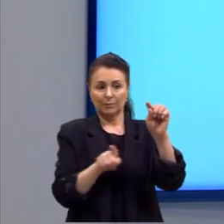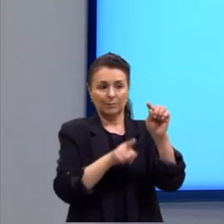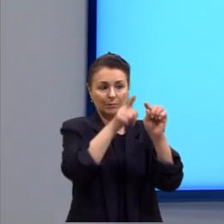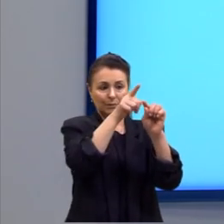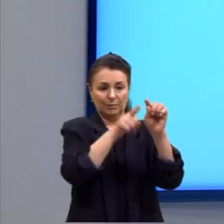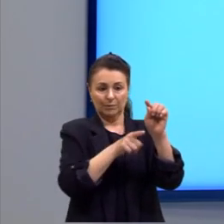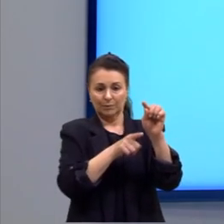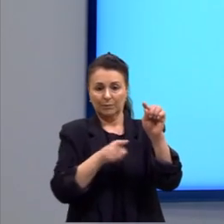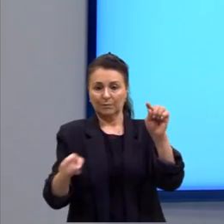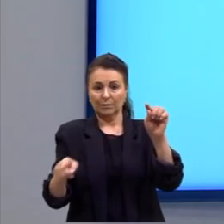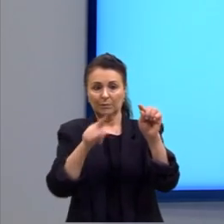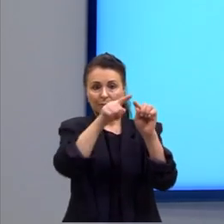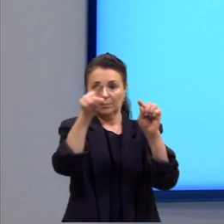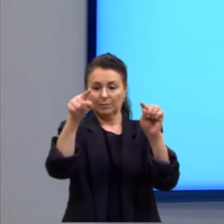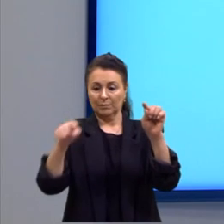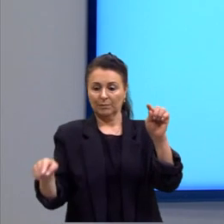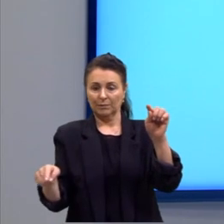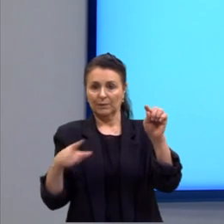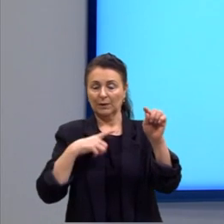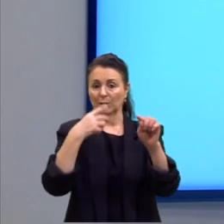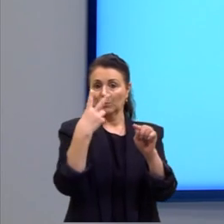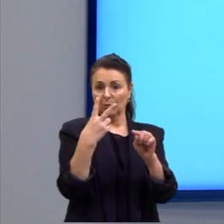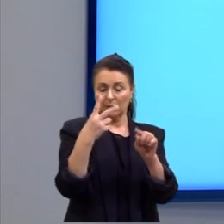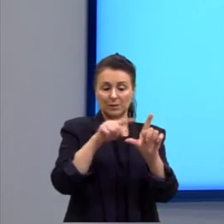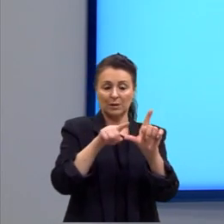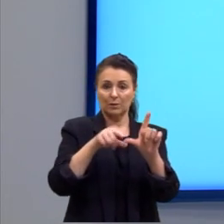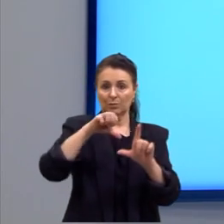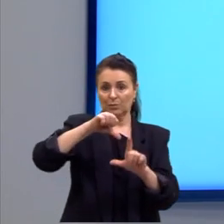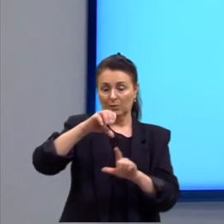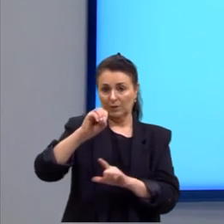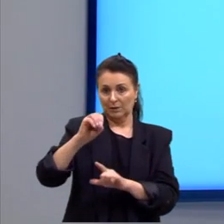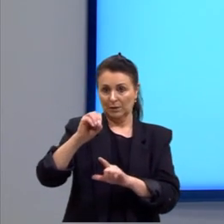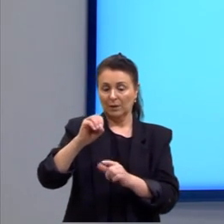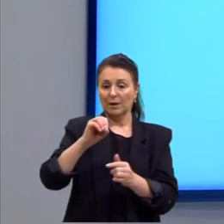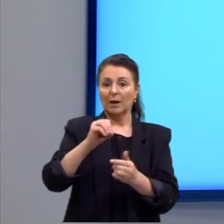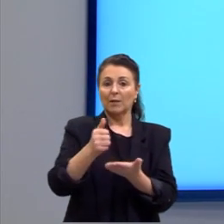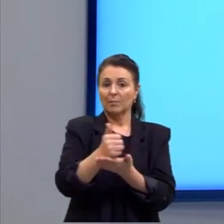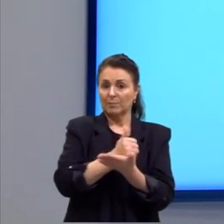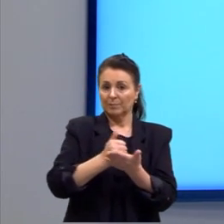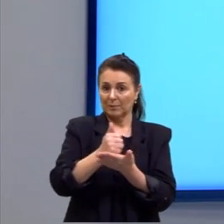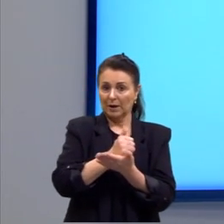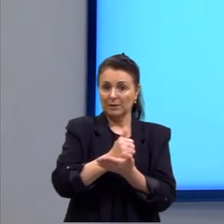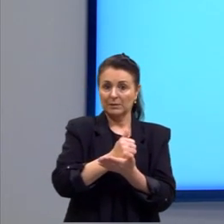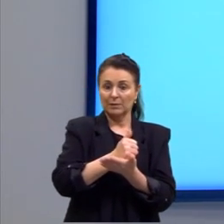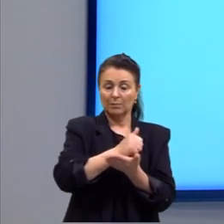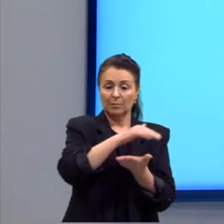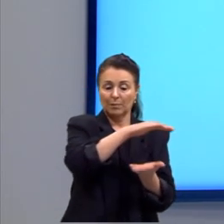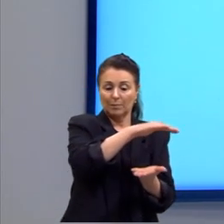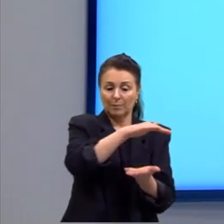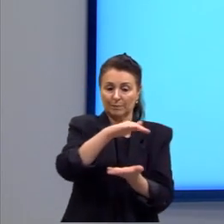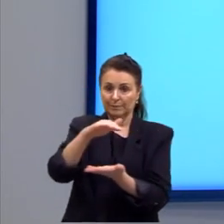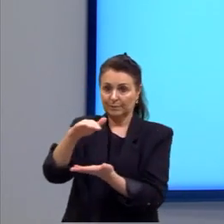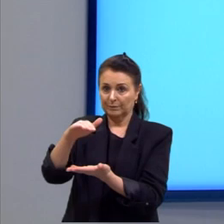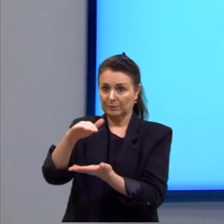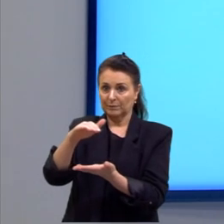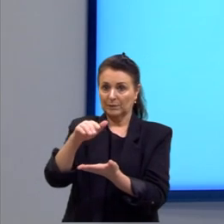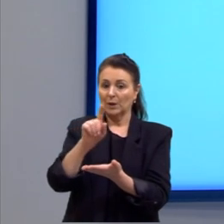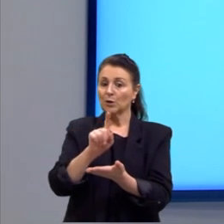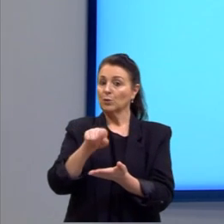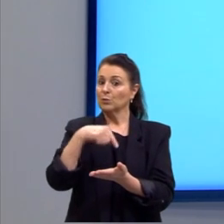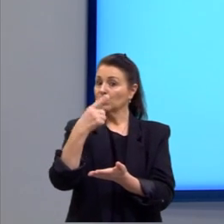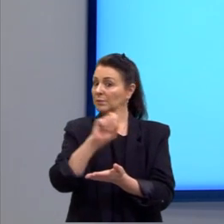90 graus então nós temos ó ó as bases que são paralelas e os outros dois lados não Paralelos